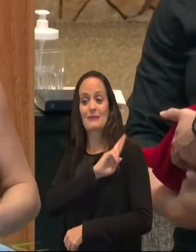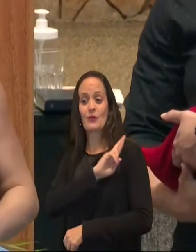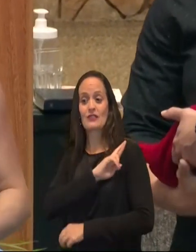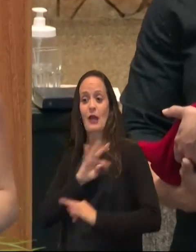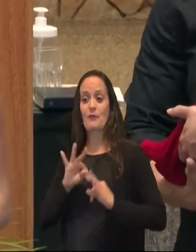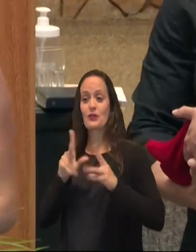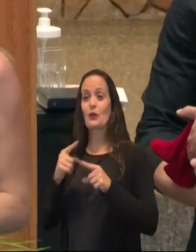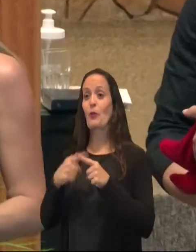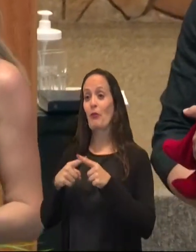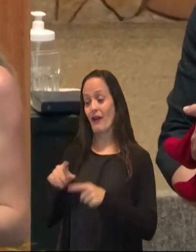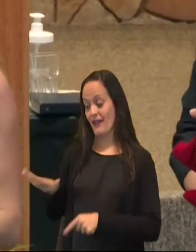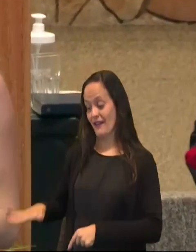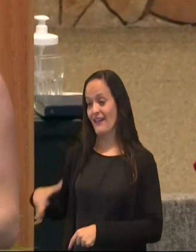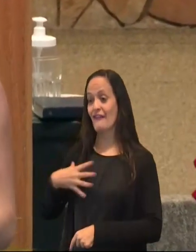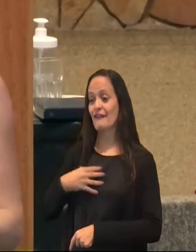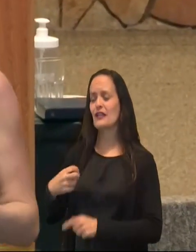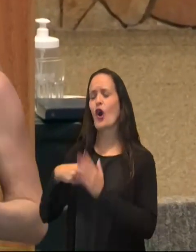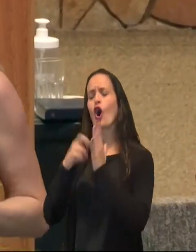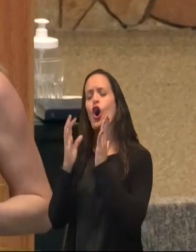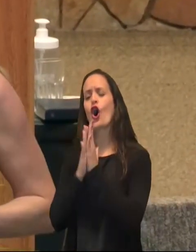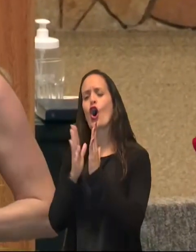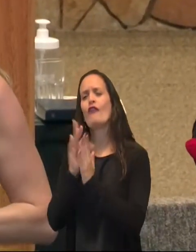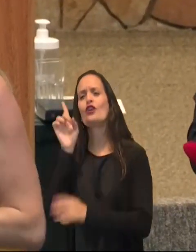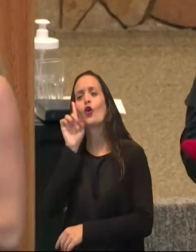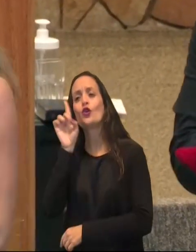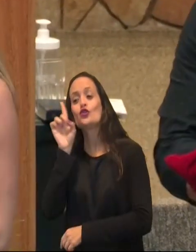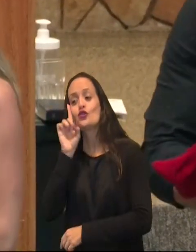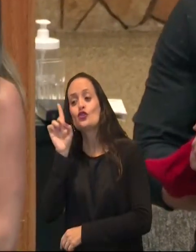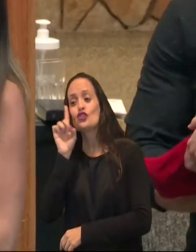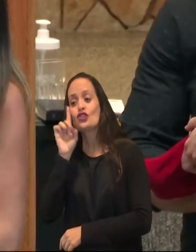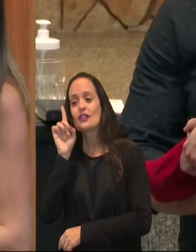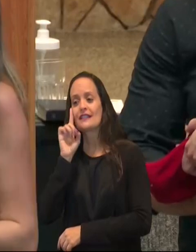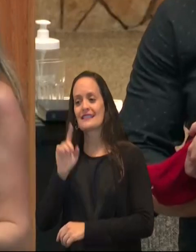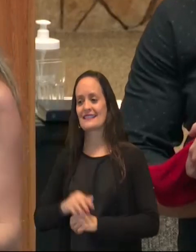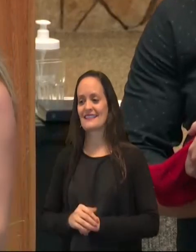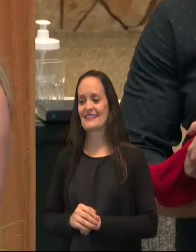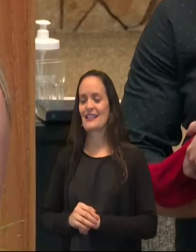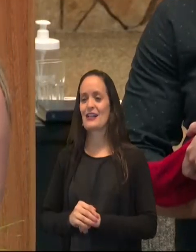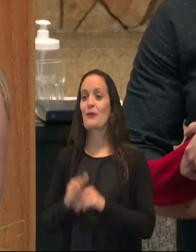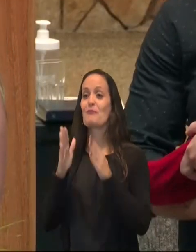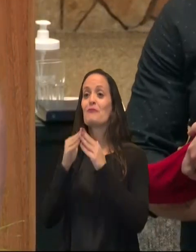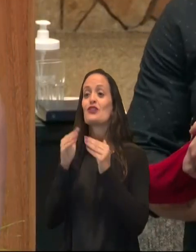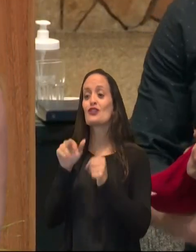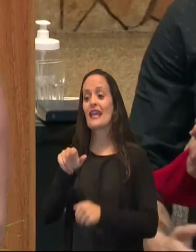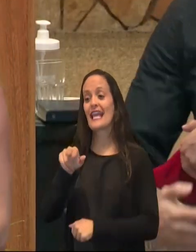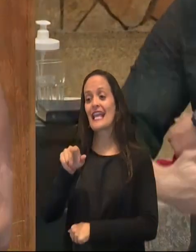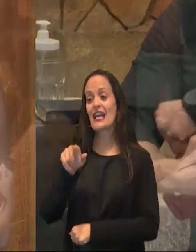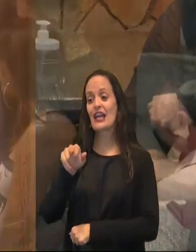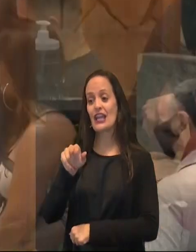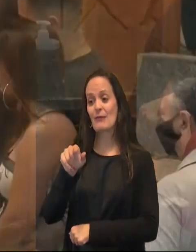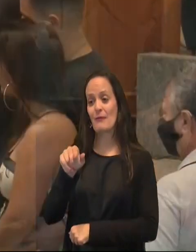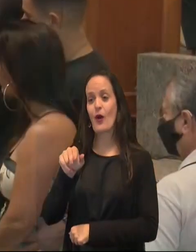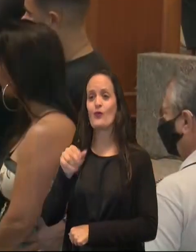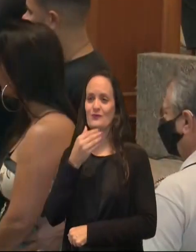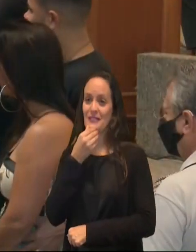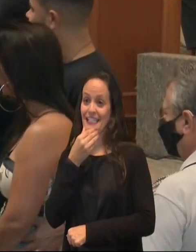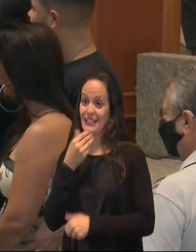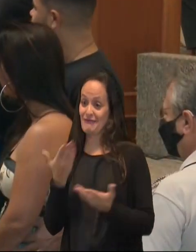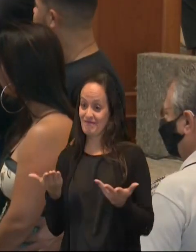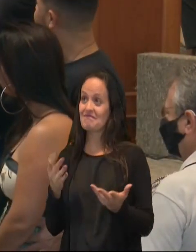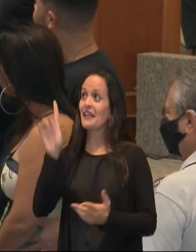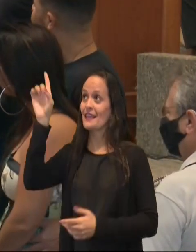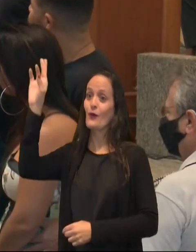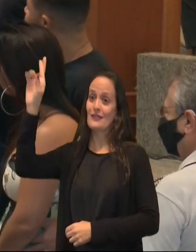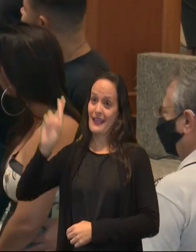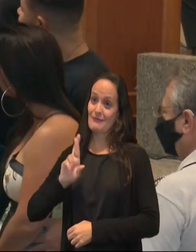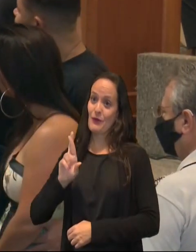foi ela que orava todos os dias, né, Bia? Pedindo a Deus um irmãozinho. E Deus concedeu